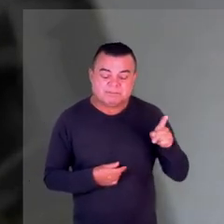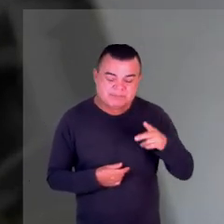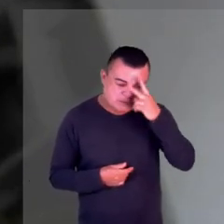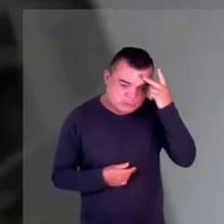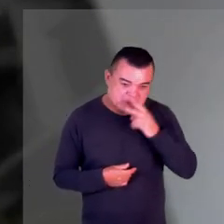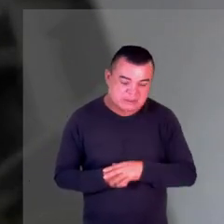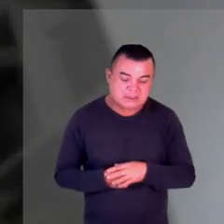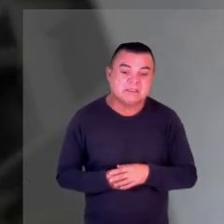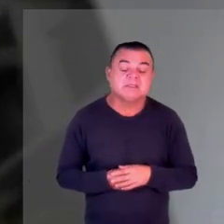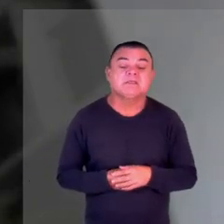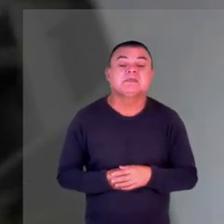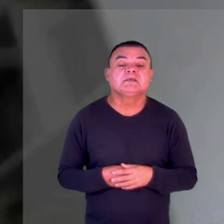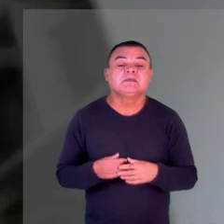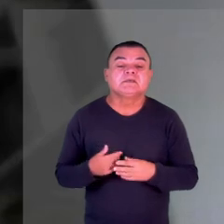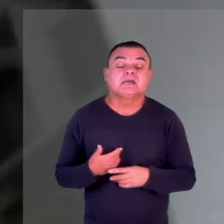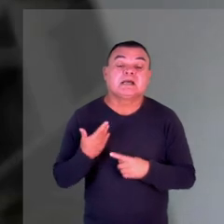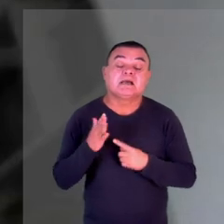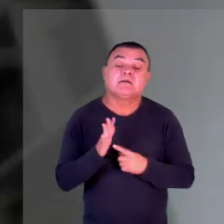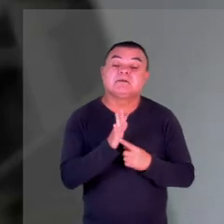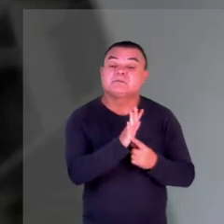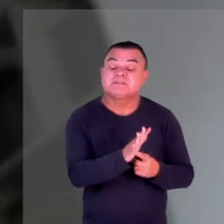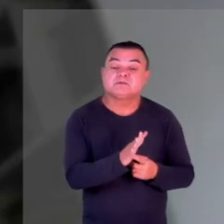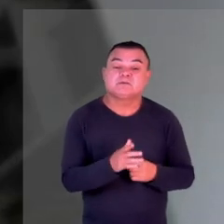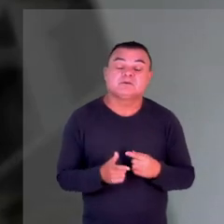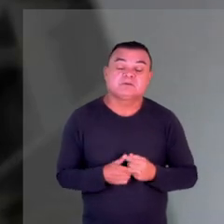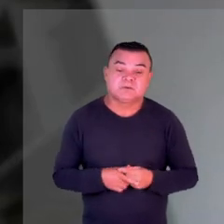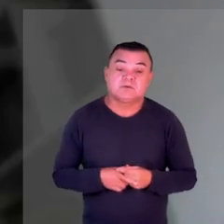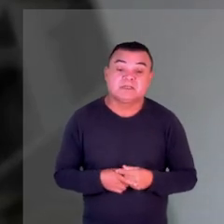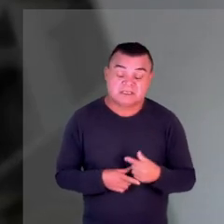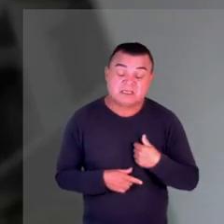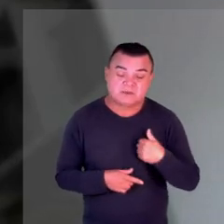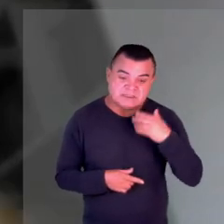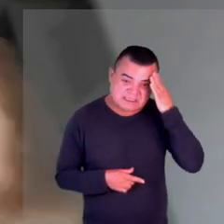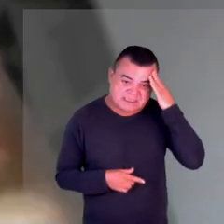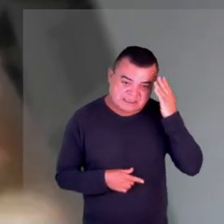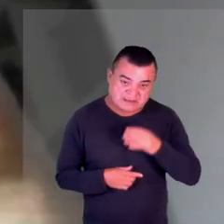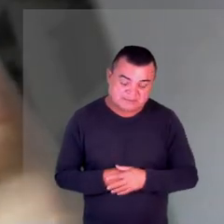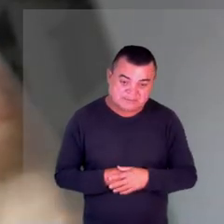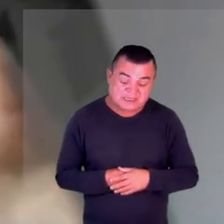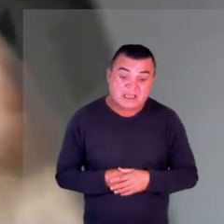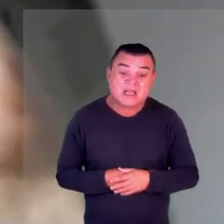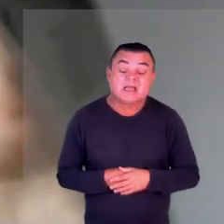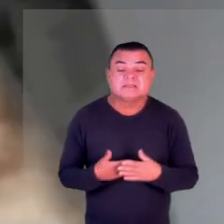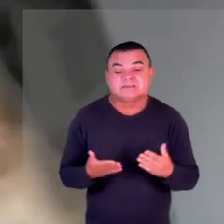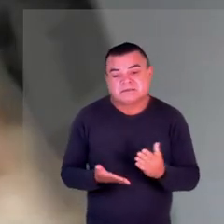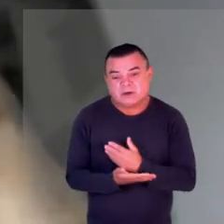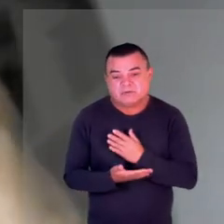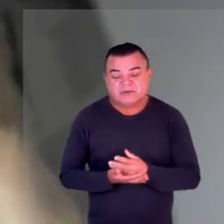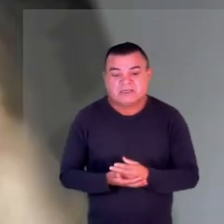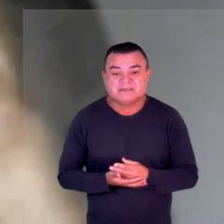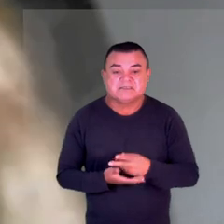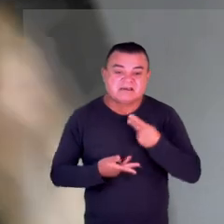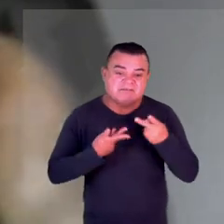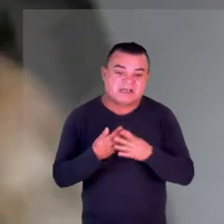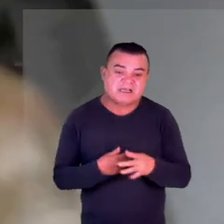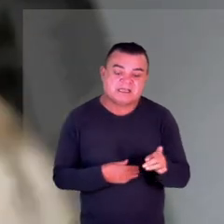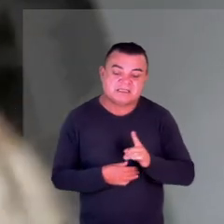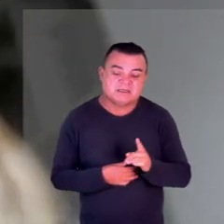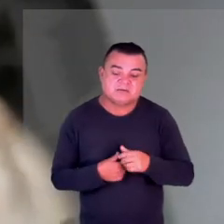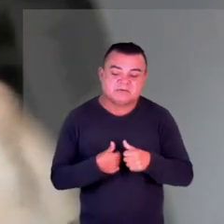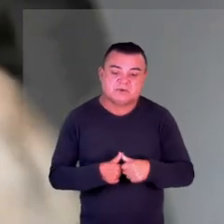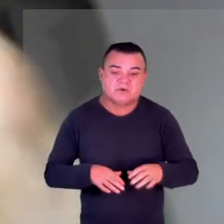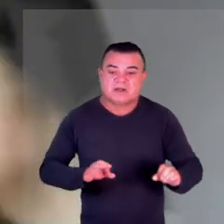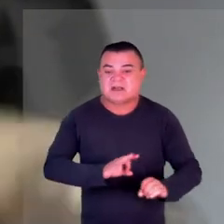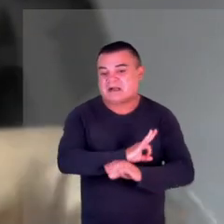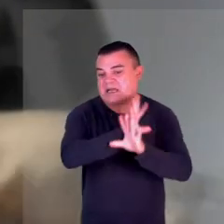e eu sei que eh a colocação dela talvez não tenha ficado muito clara na ocasião porque na